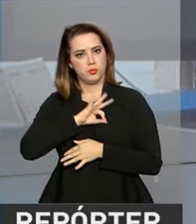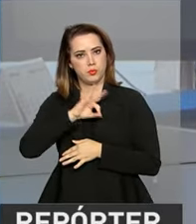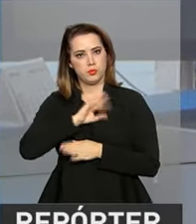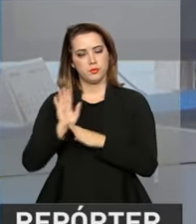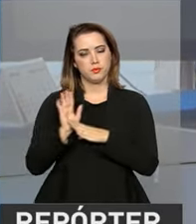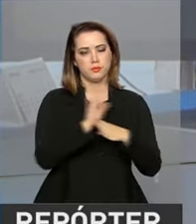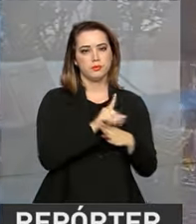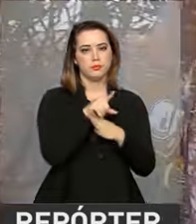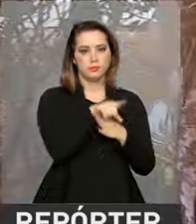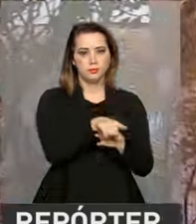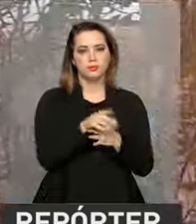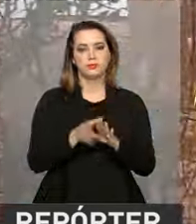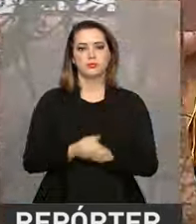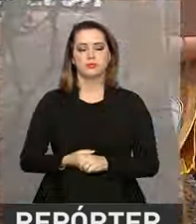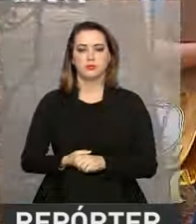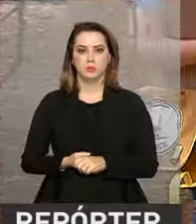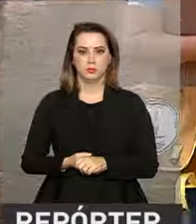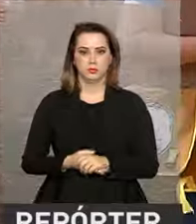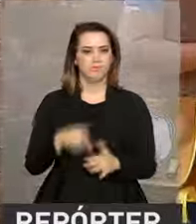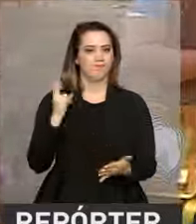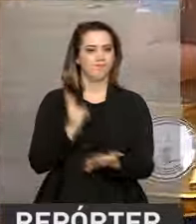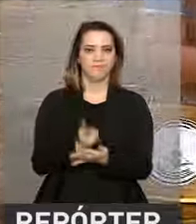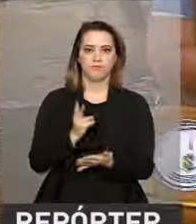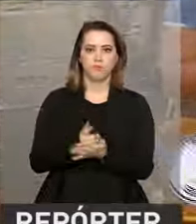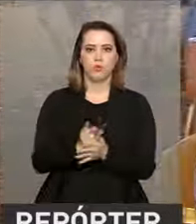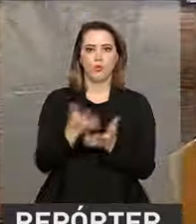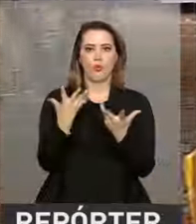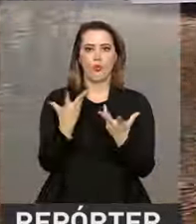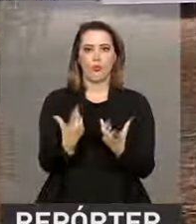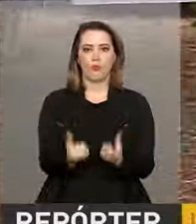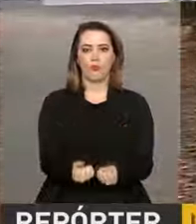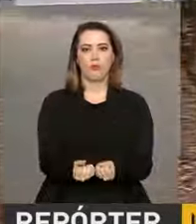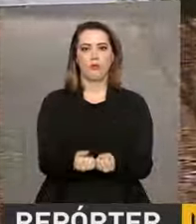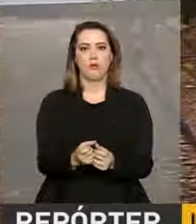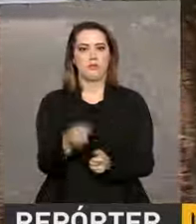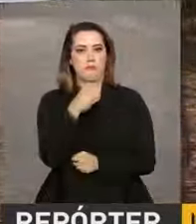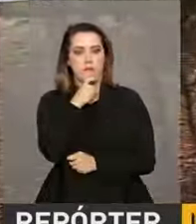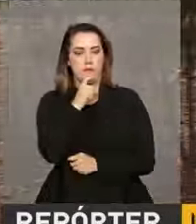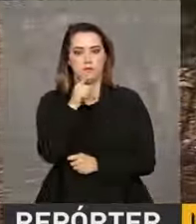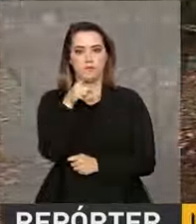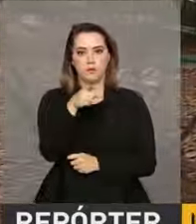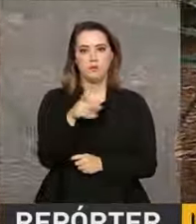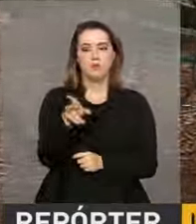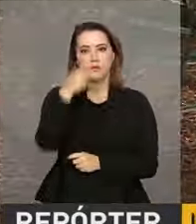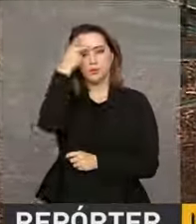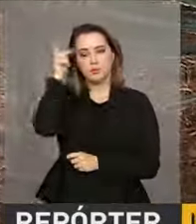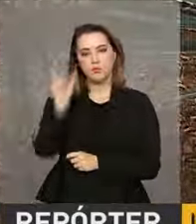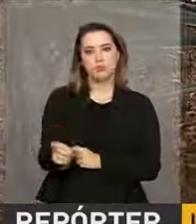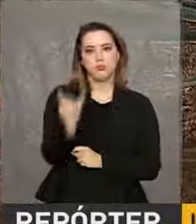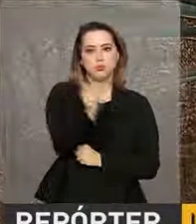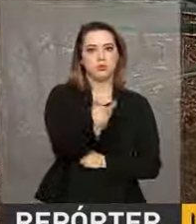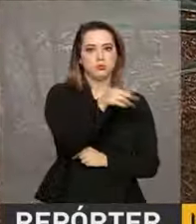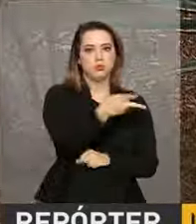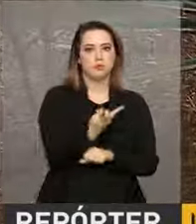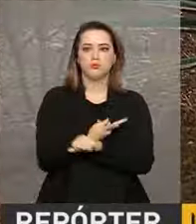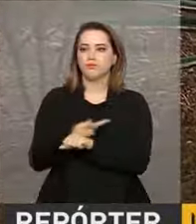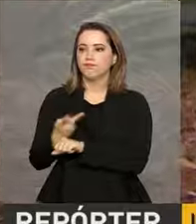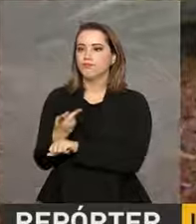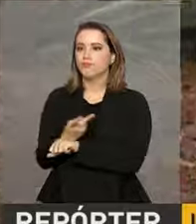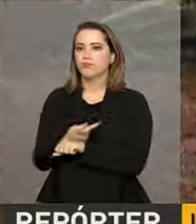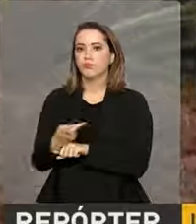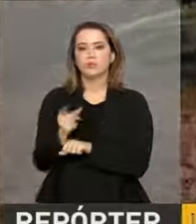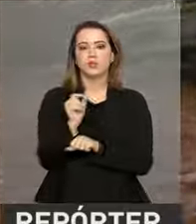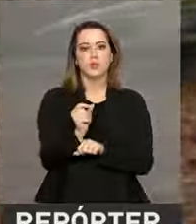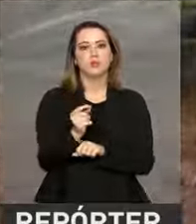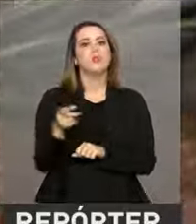policial. Mesmo com tempo seco e frio, profissionais da Vigilância Ambiental do Distrito Federal continuam a fazer ações